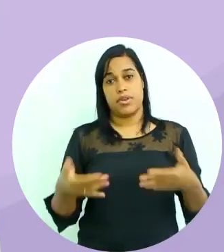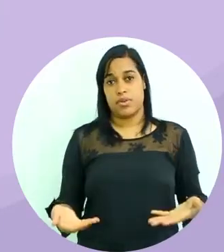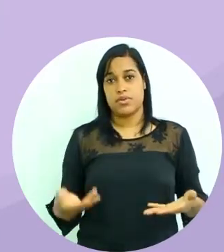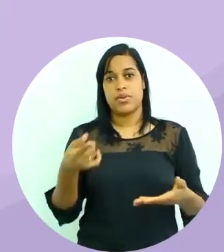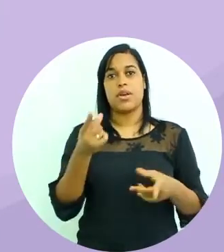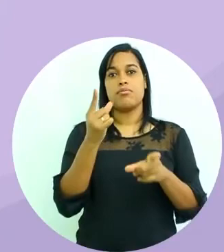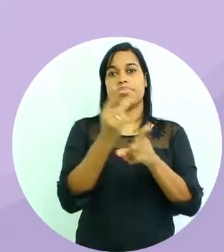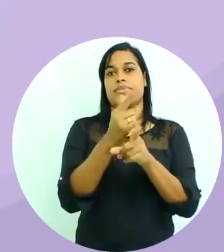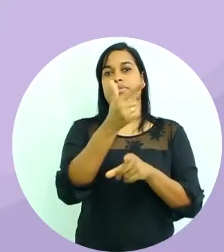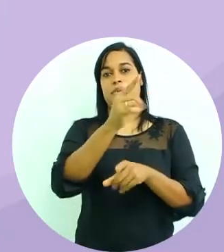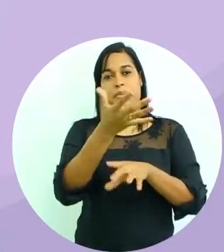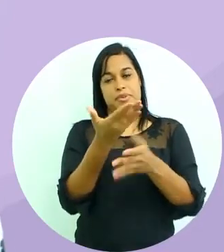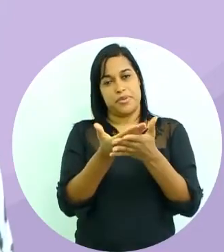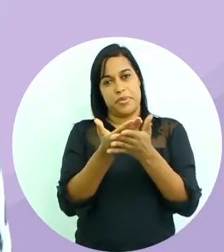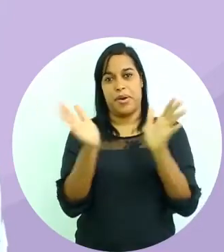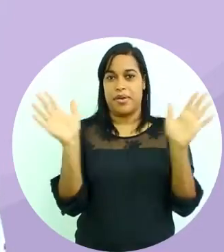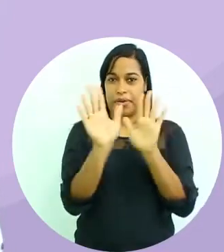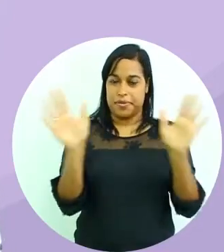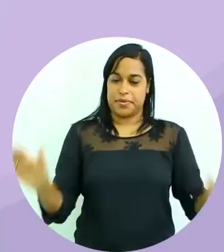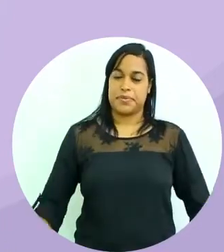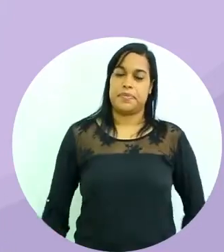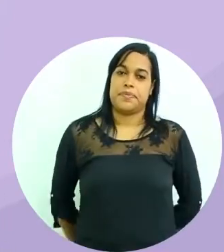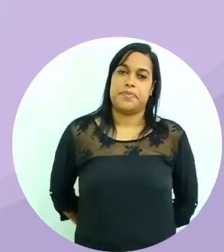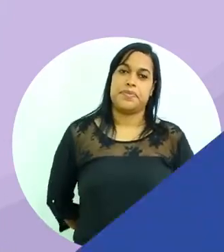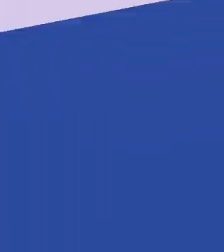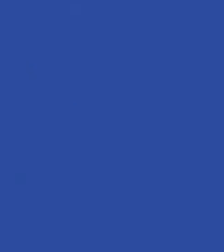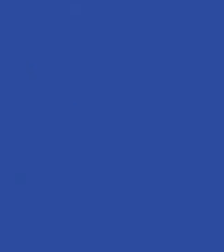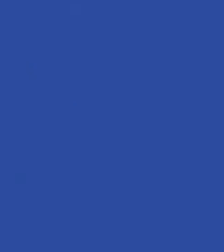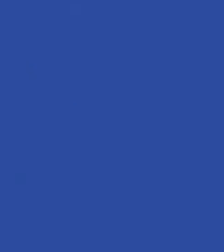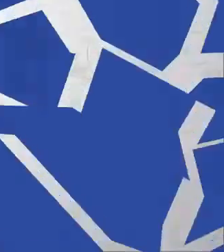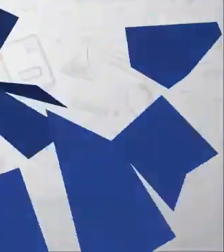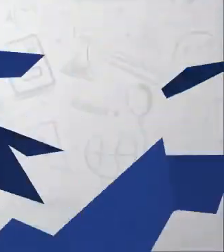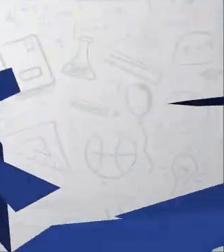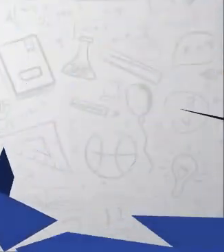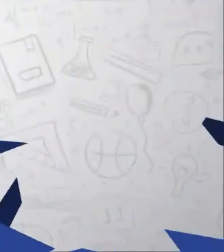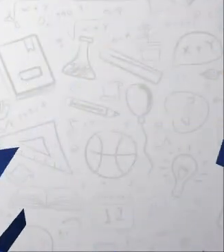assistir tutoriais e nos vemos na próxima aula. Até!